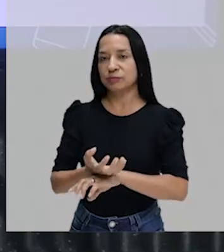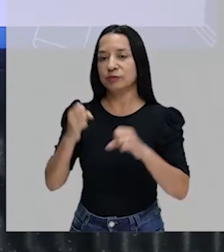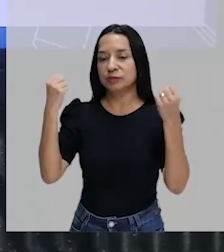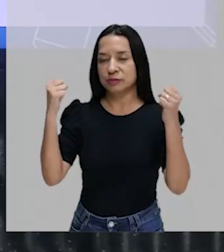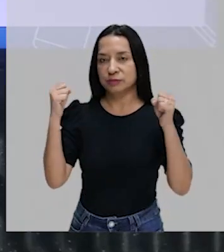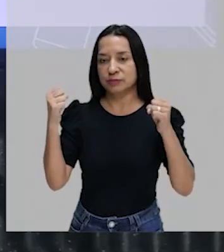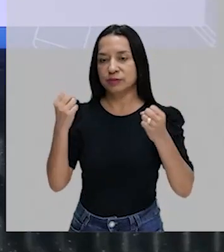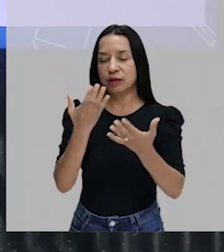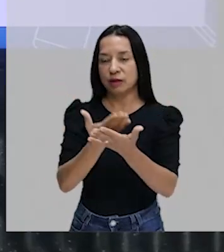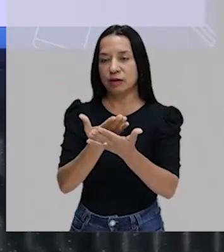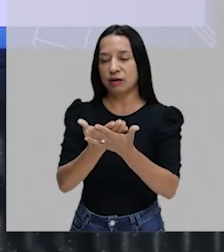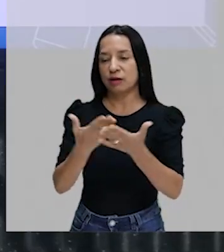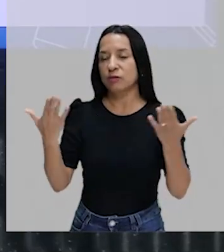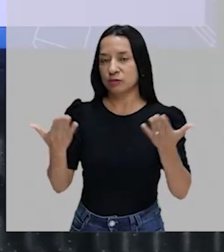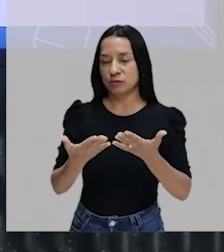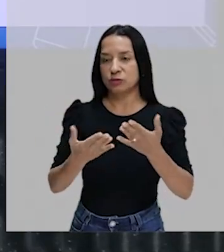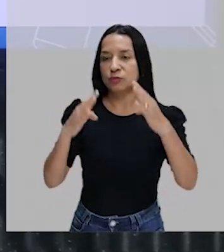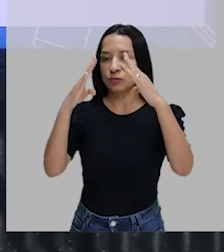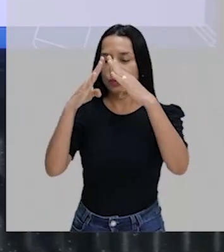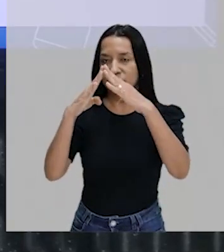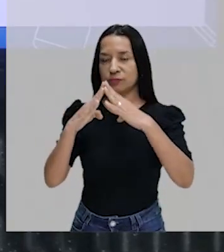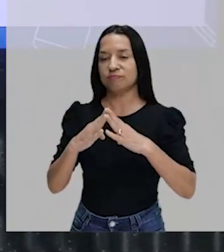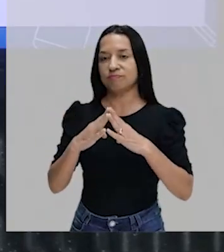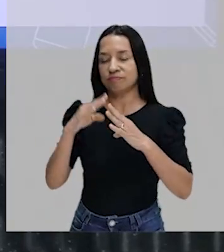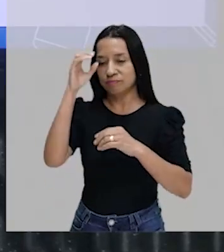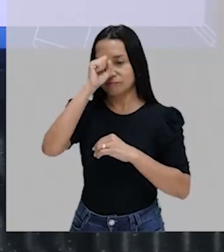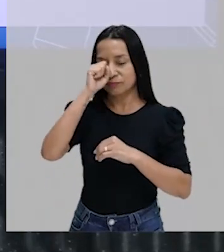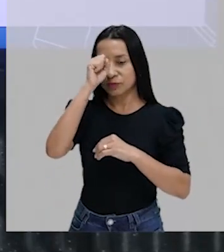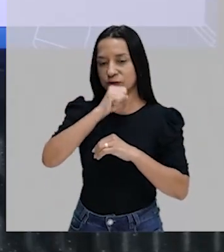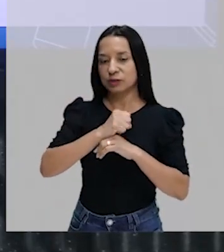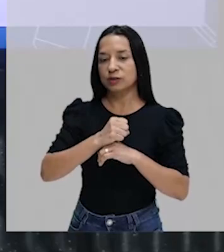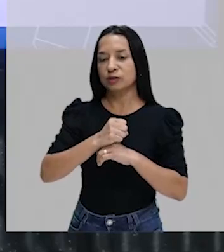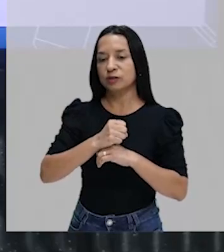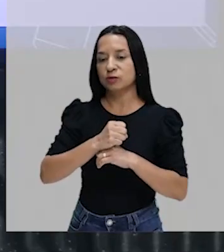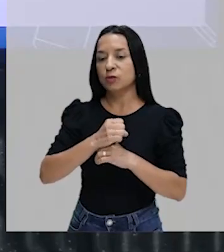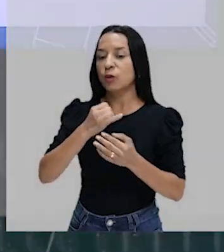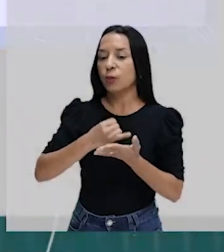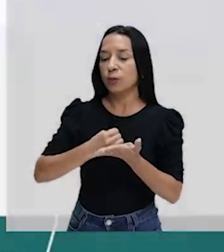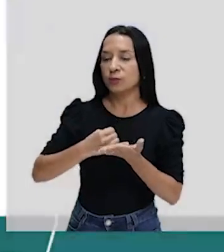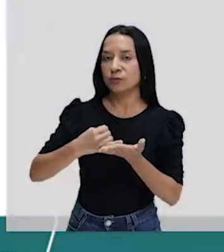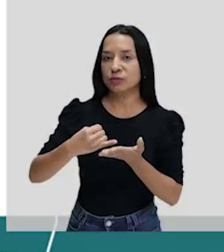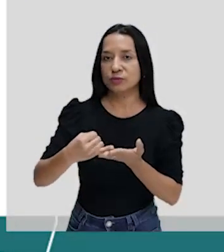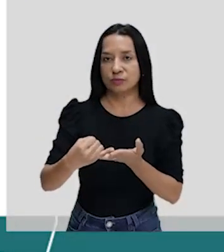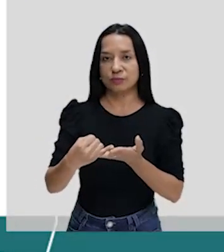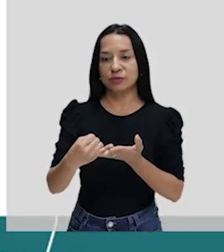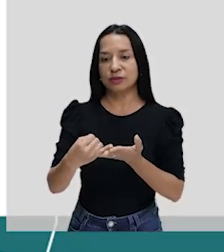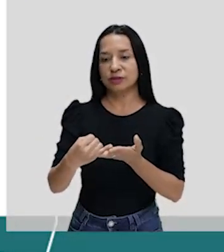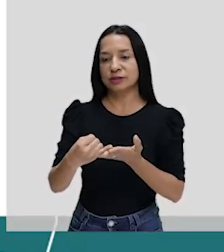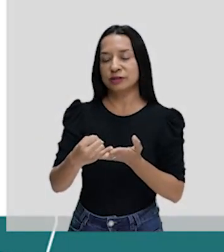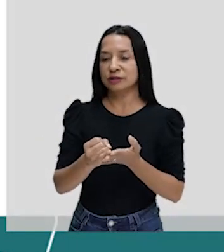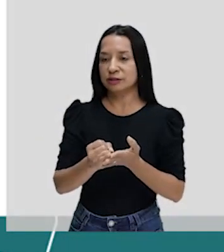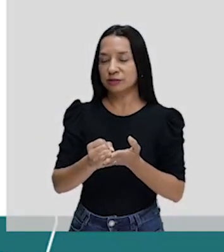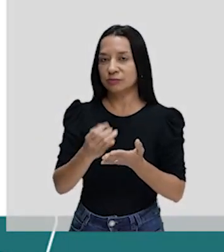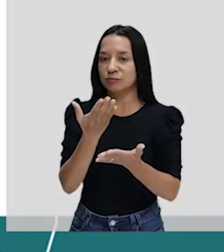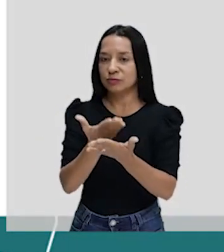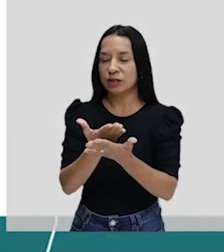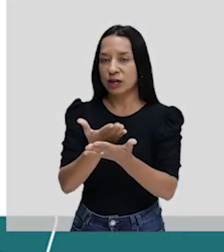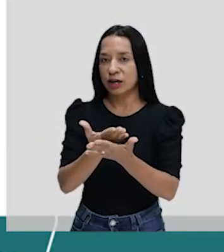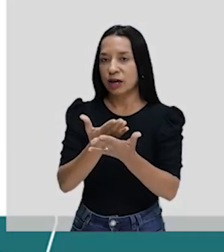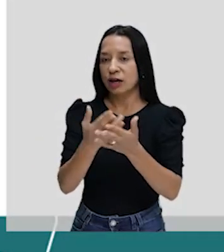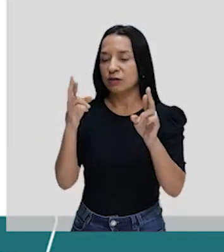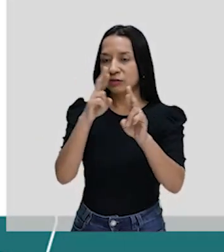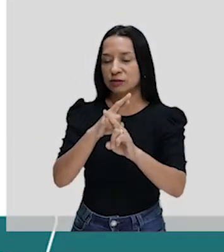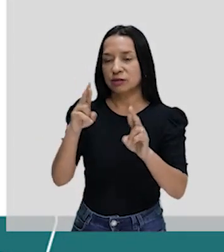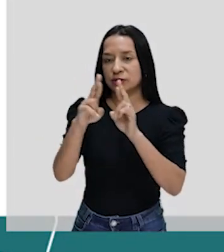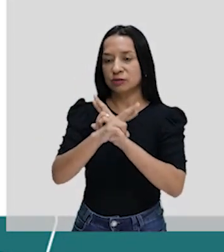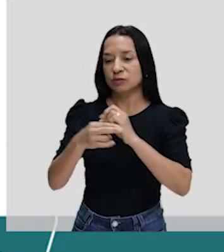projeto Fique em Casa Aprendendo, nós iremos estar dando início a uma sequência de aulas relacionadas